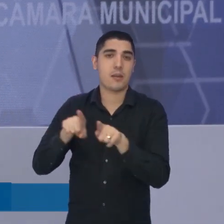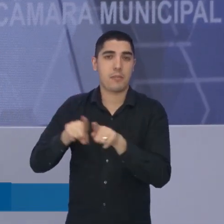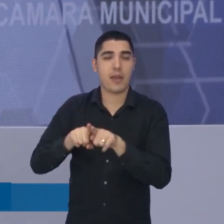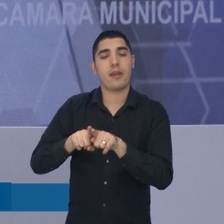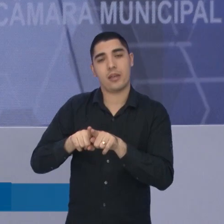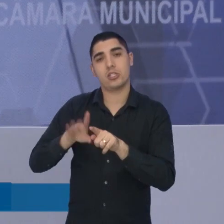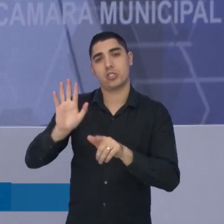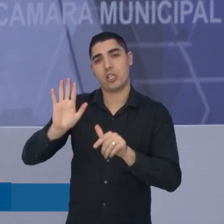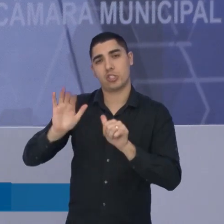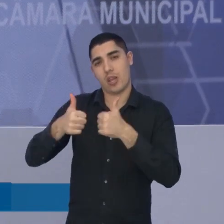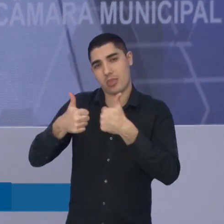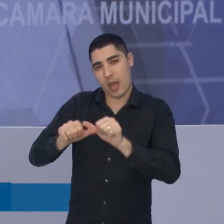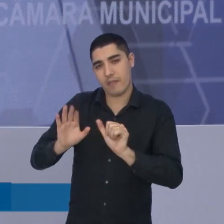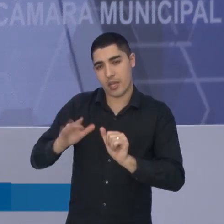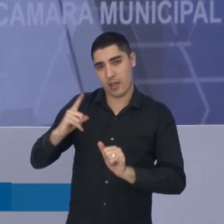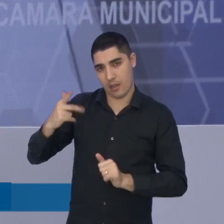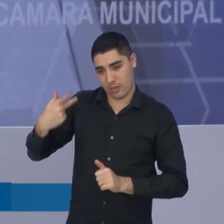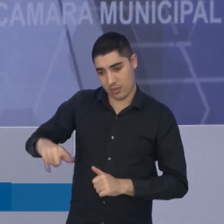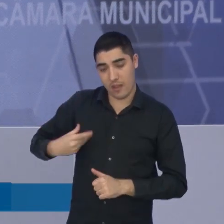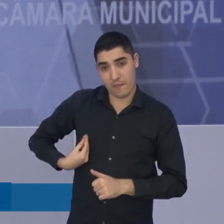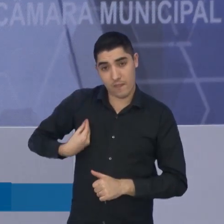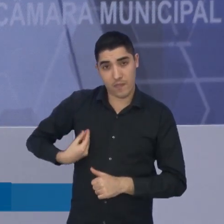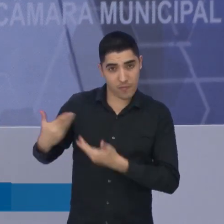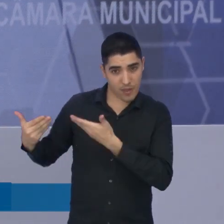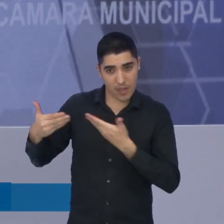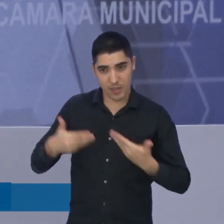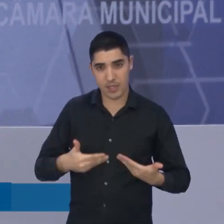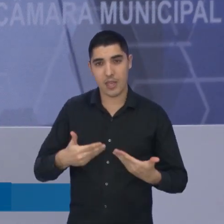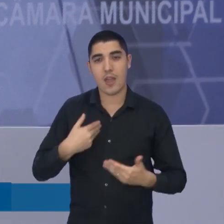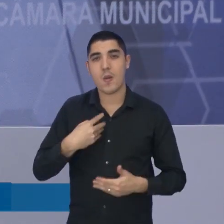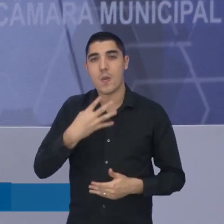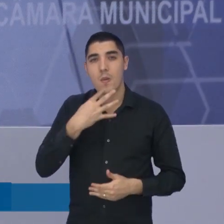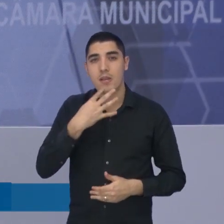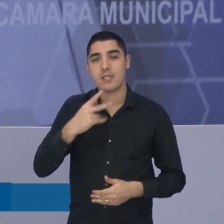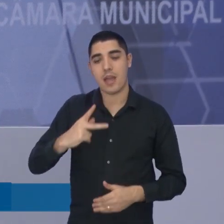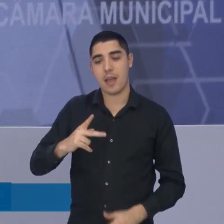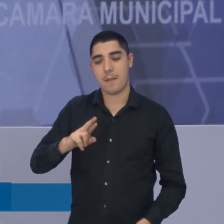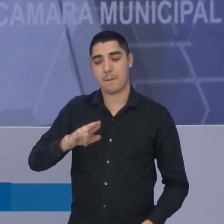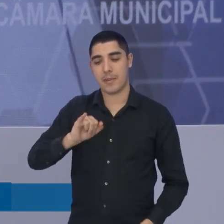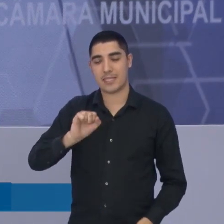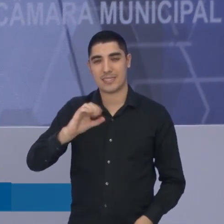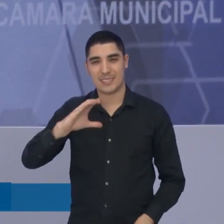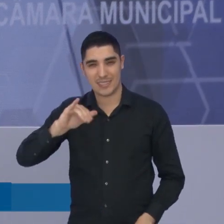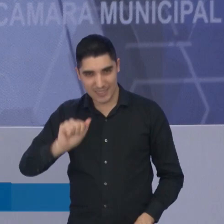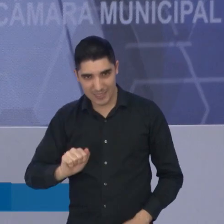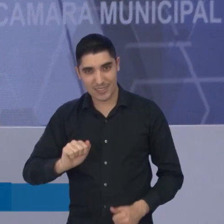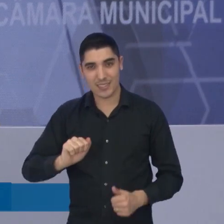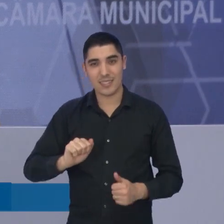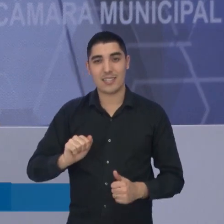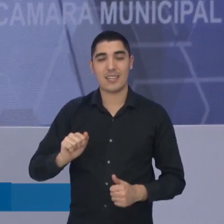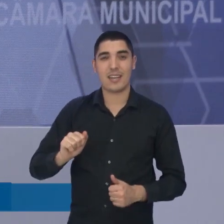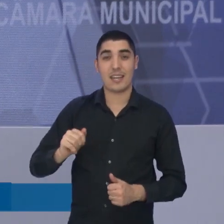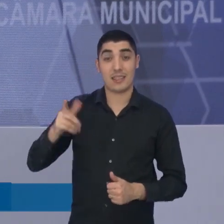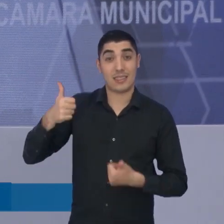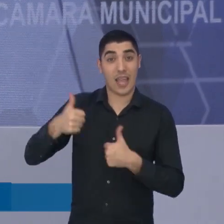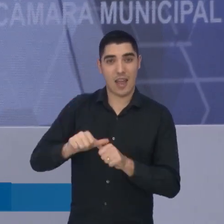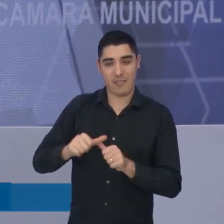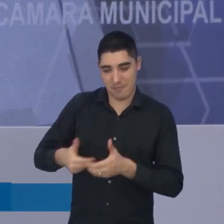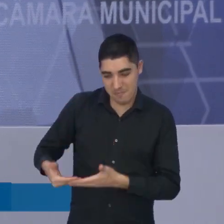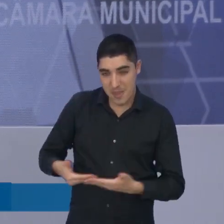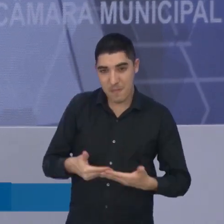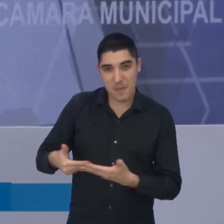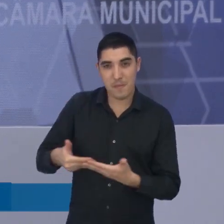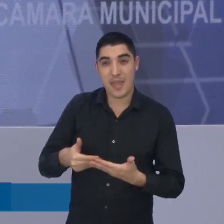antes. Lembro de ter revisitado a Priscila e conhecer a Ana Luísa com 9 meses. Passou o tempo, né,